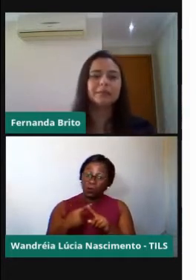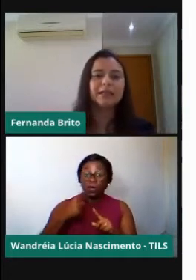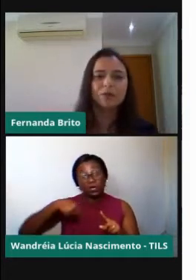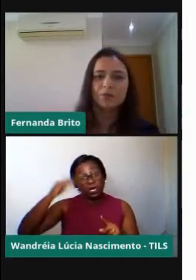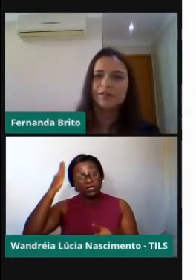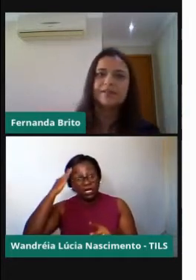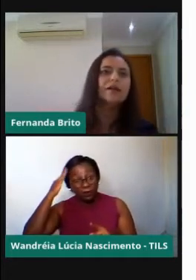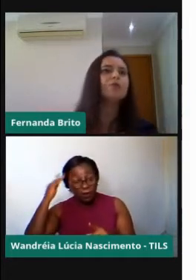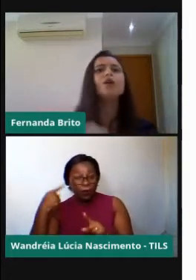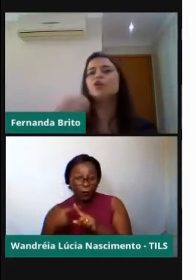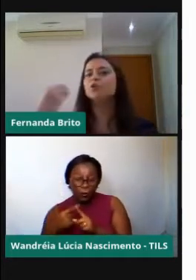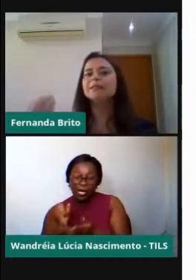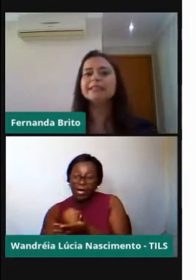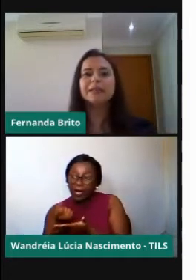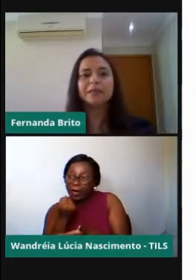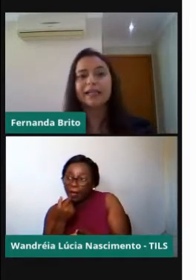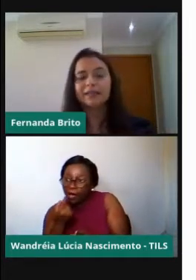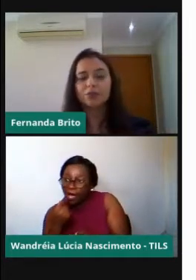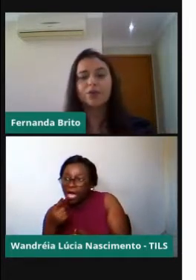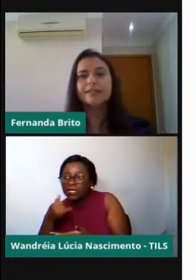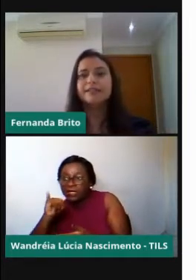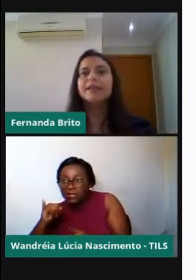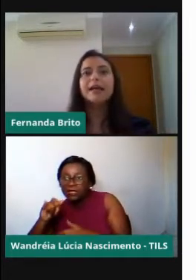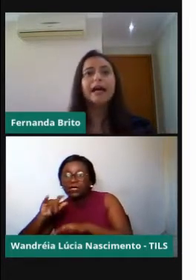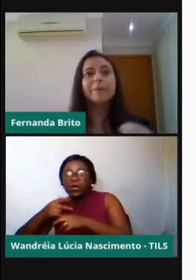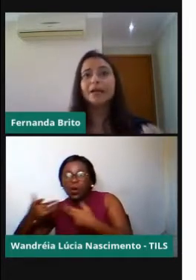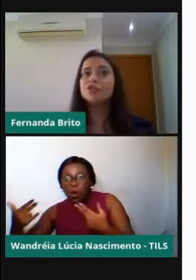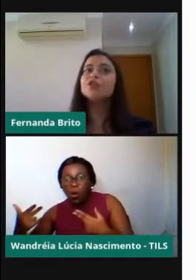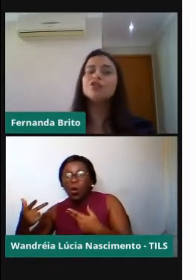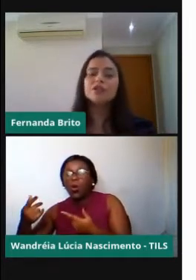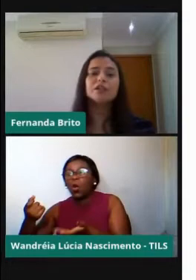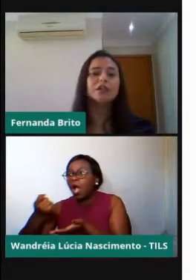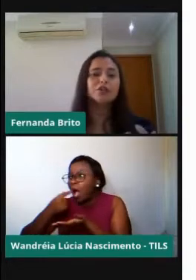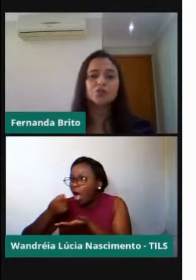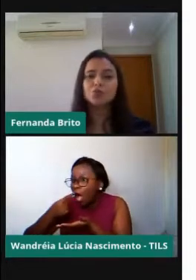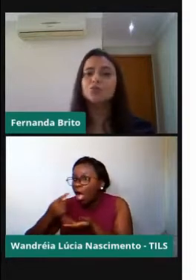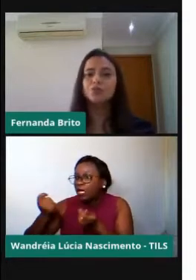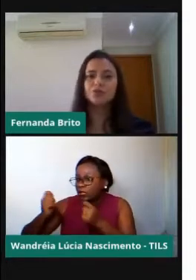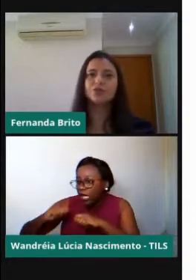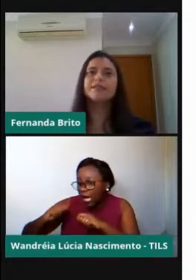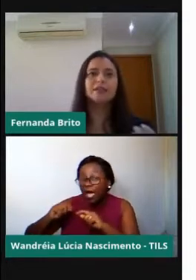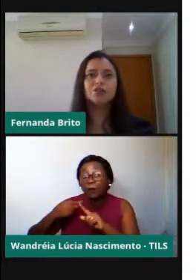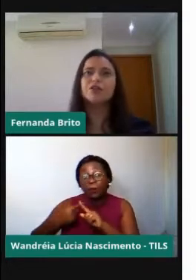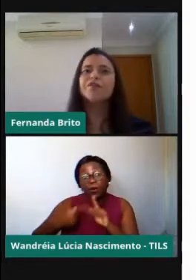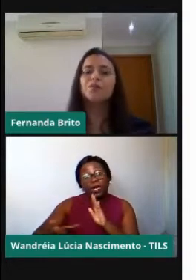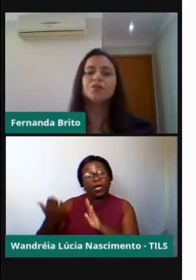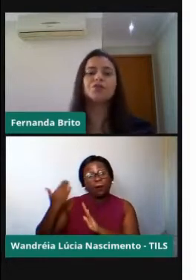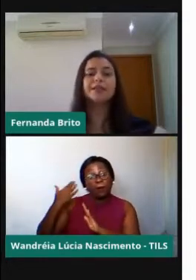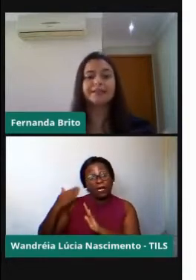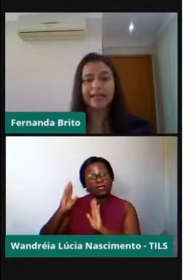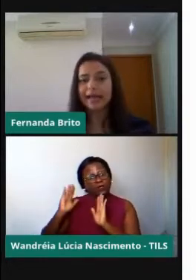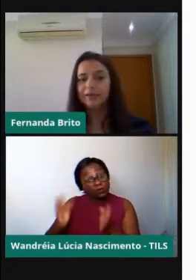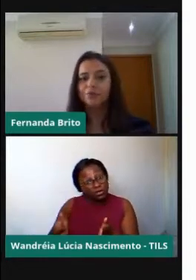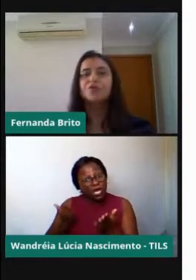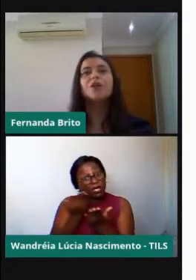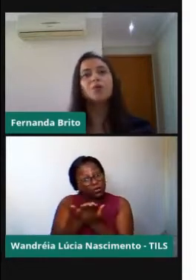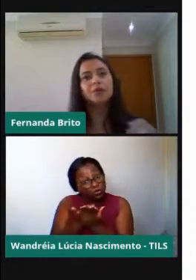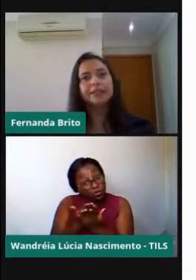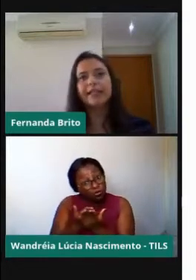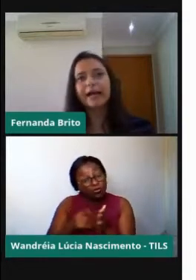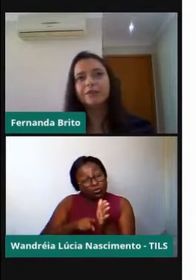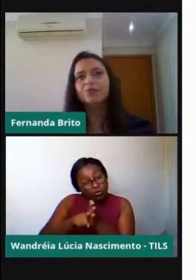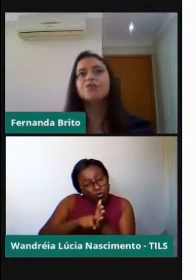numa determinada condição, numa determinada dose, a partir de estudos científicos